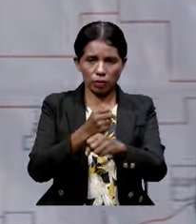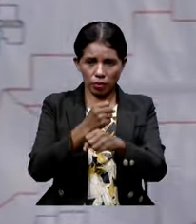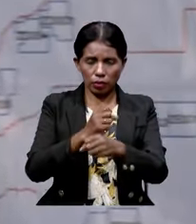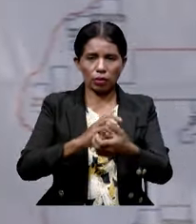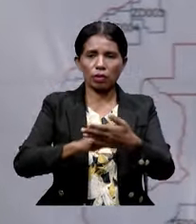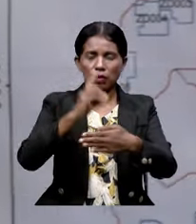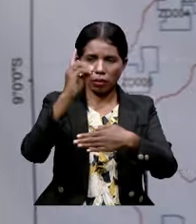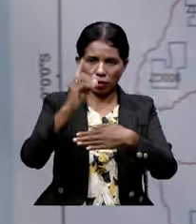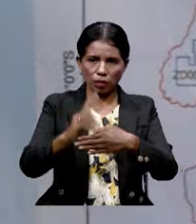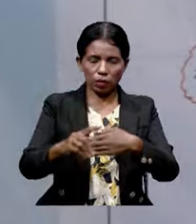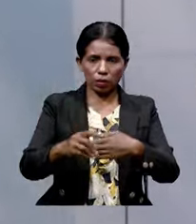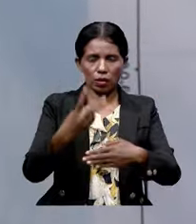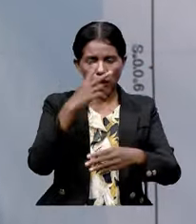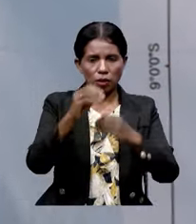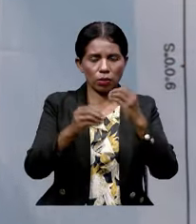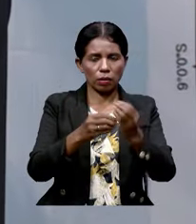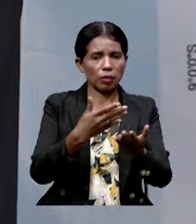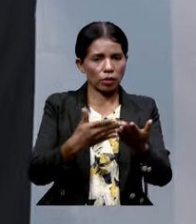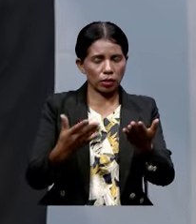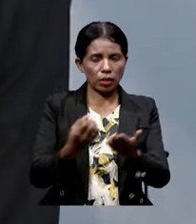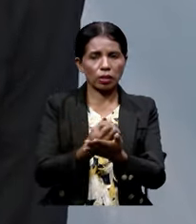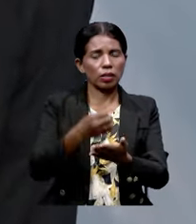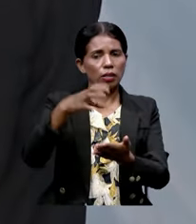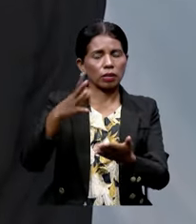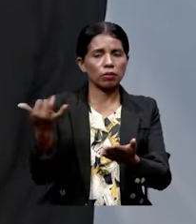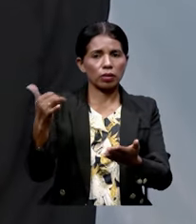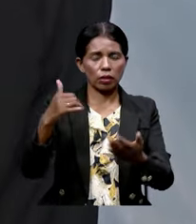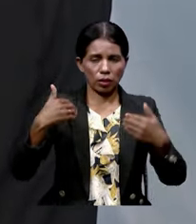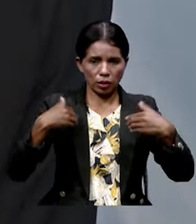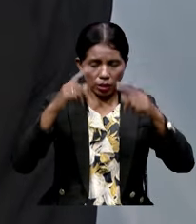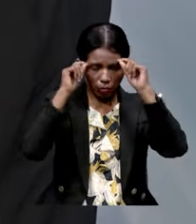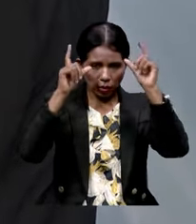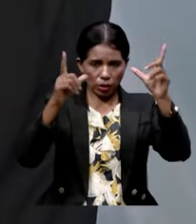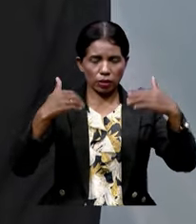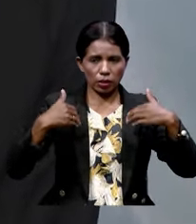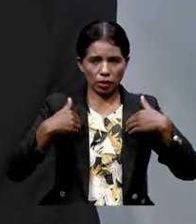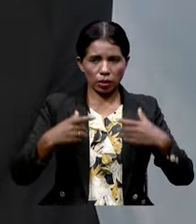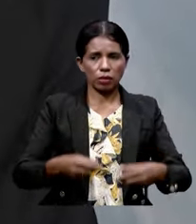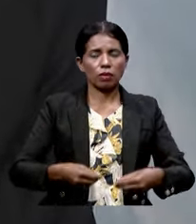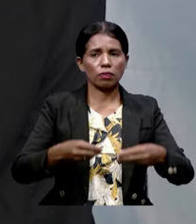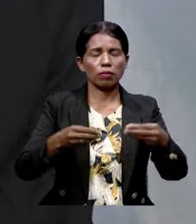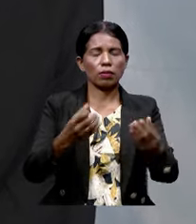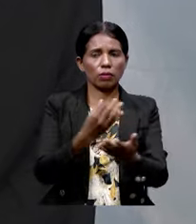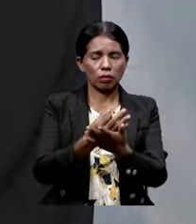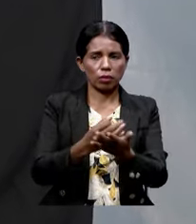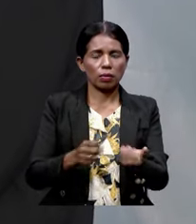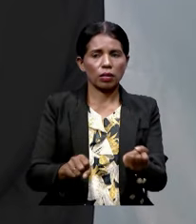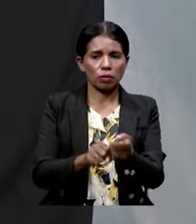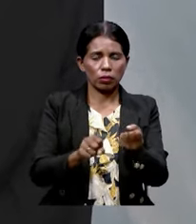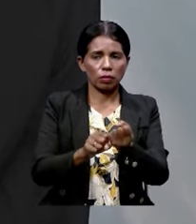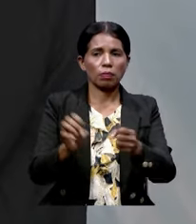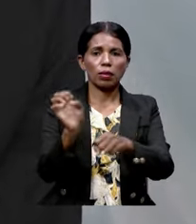no explora recurso natural sira, nebe Timor-Leste, iha, no nebe lesai fonte rendimento sustentável da economia